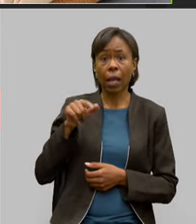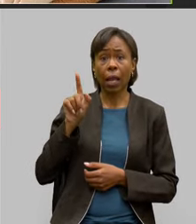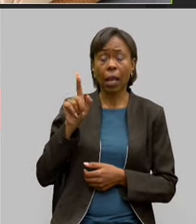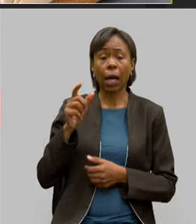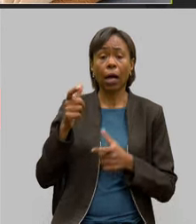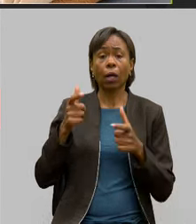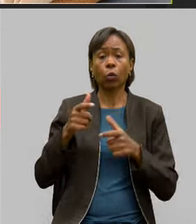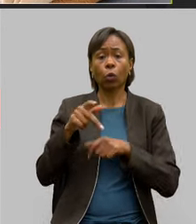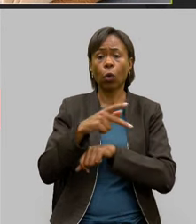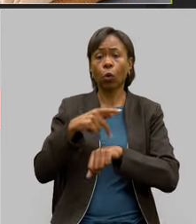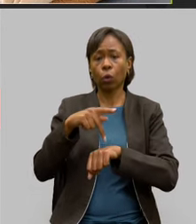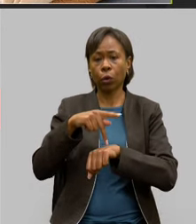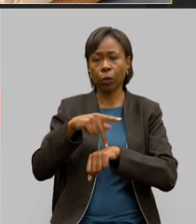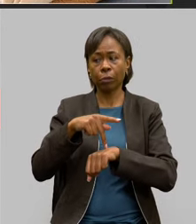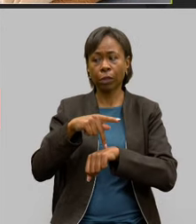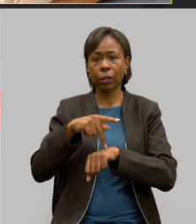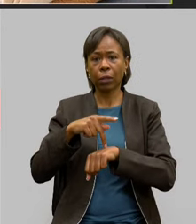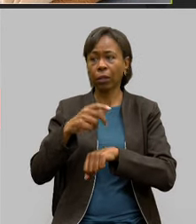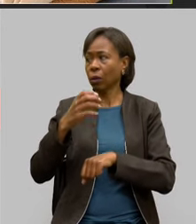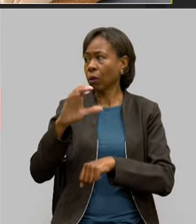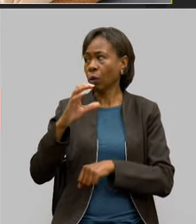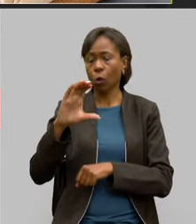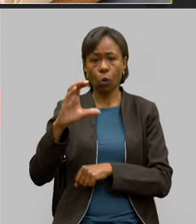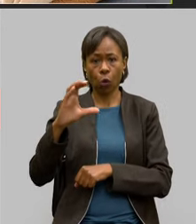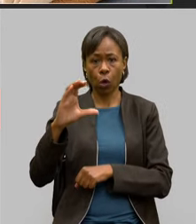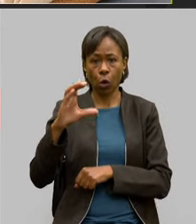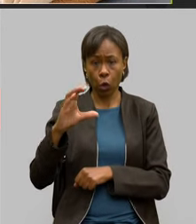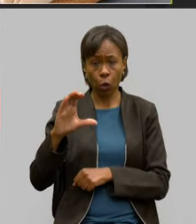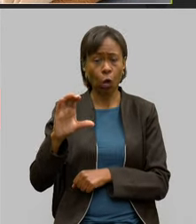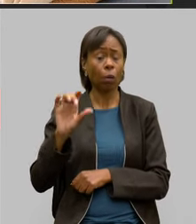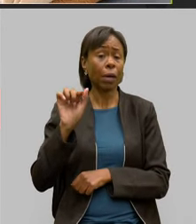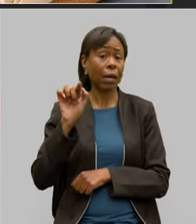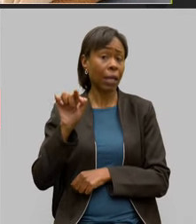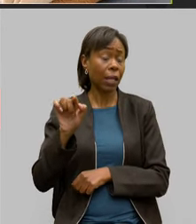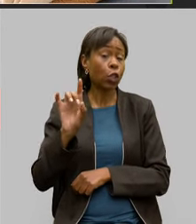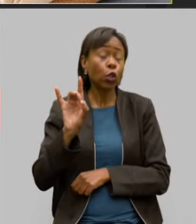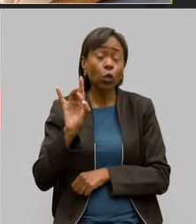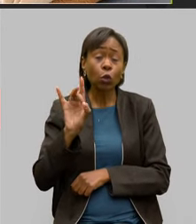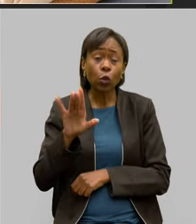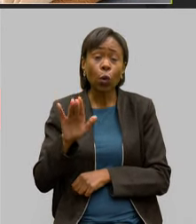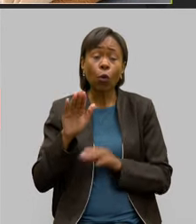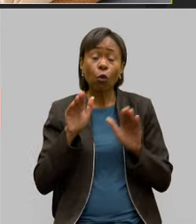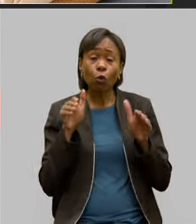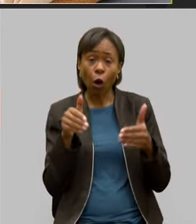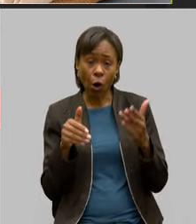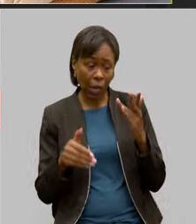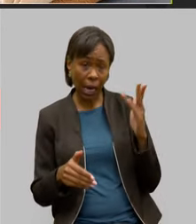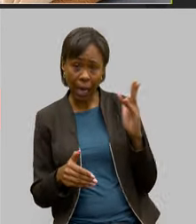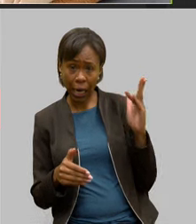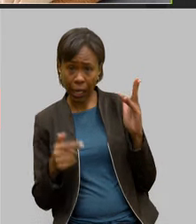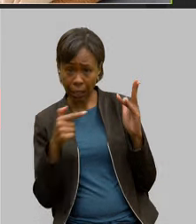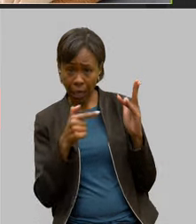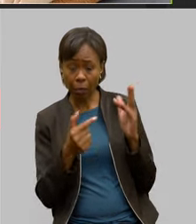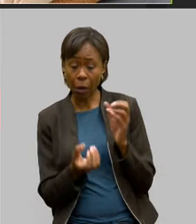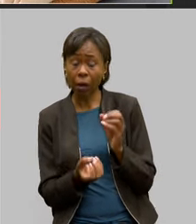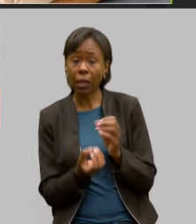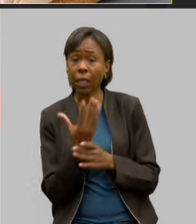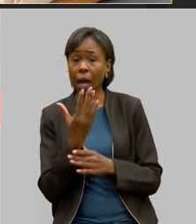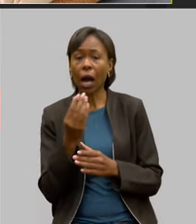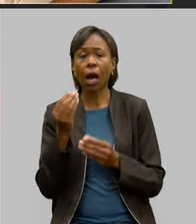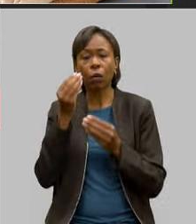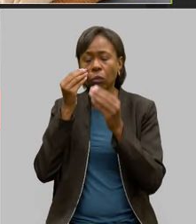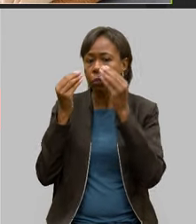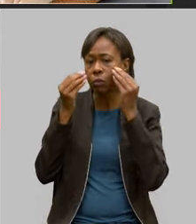a Colômbia só trabalha com cannabis para cosméticos por é um